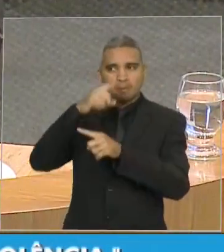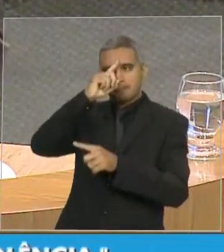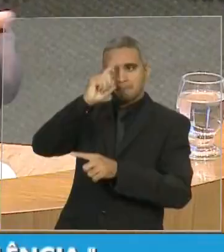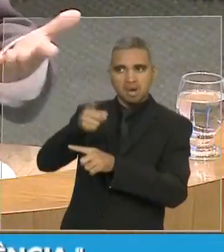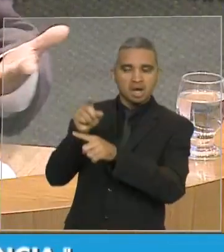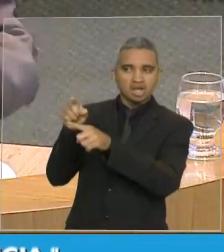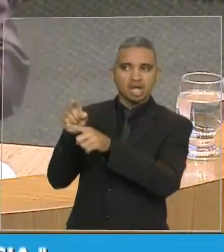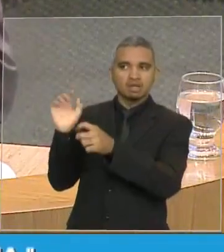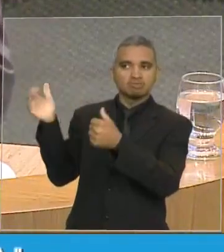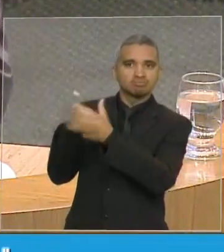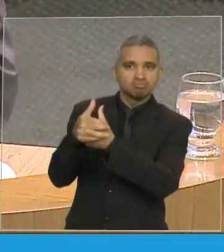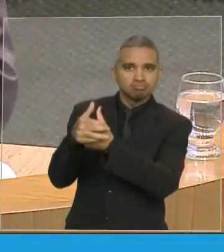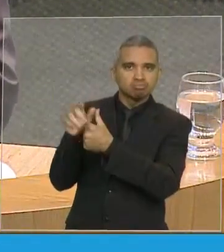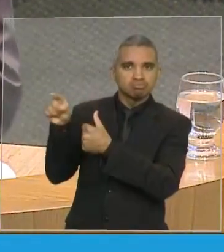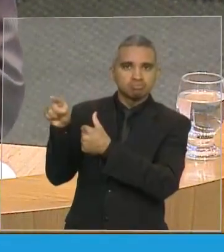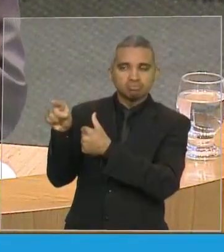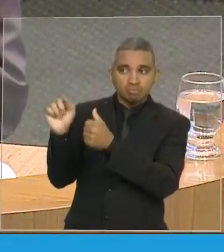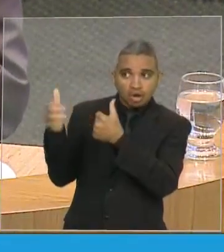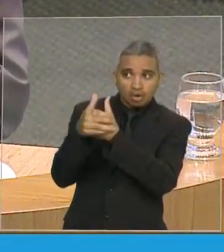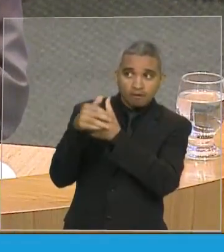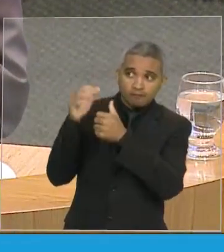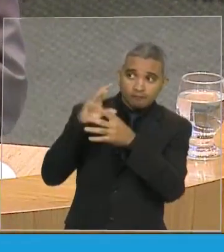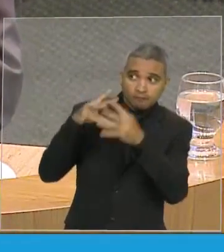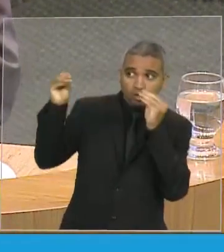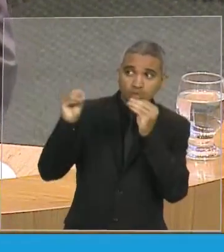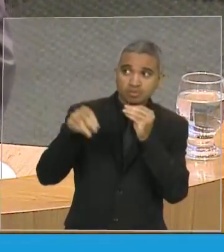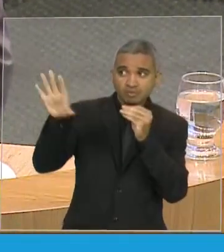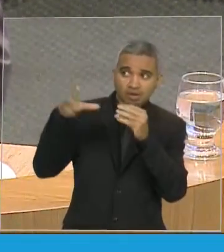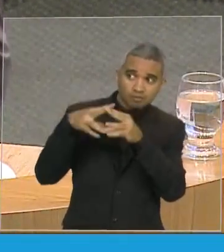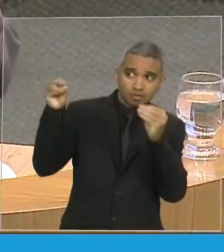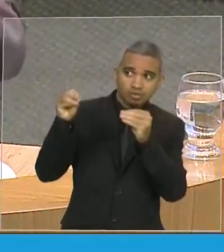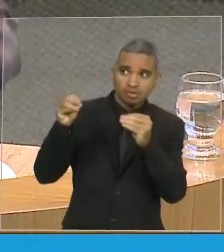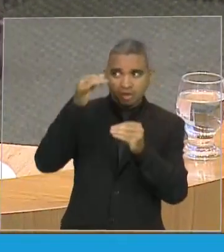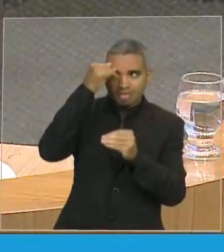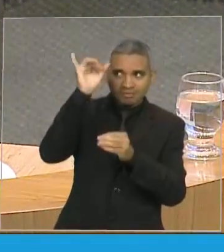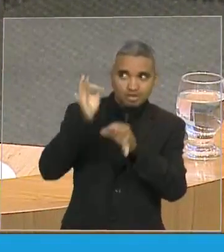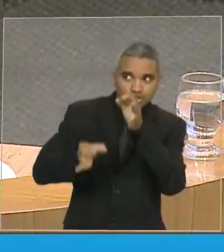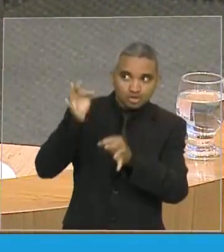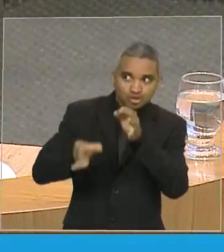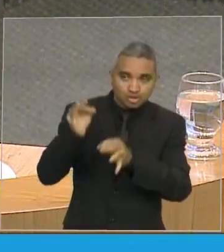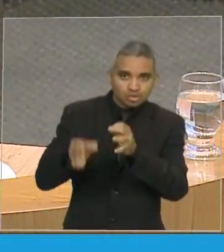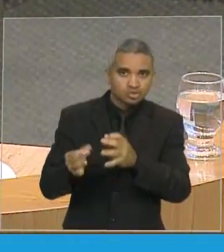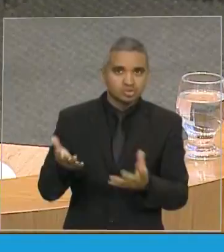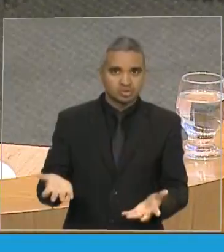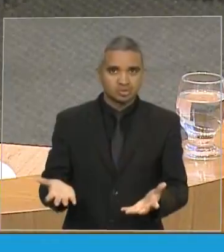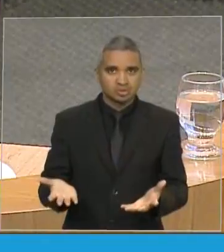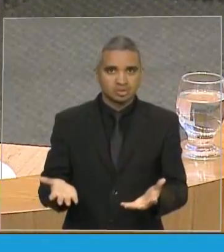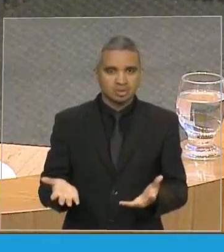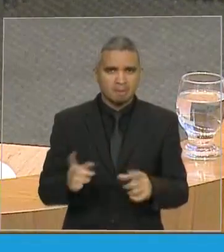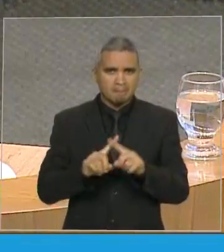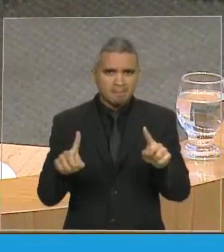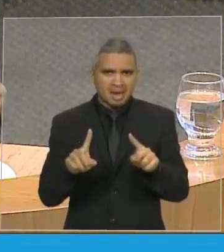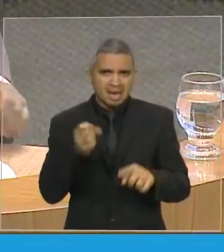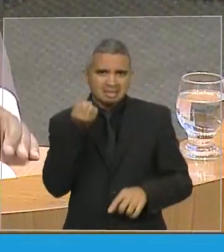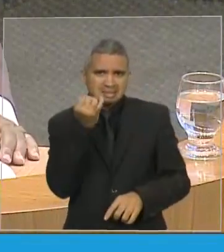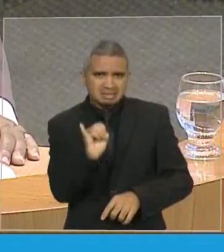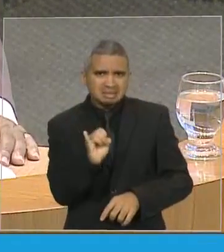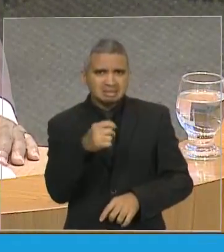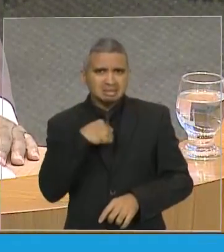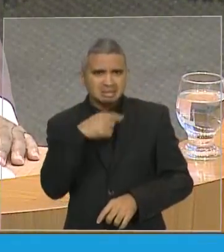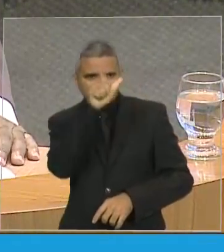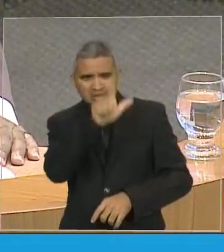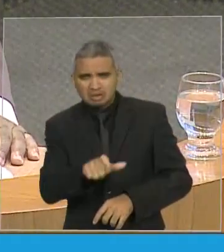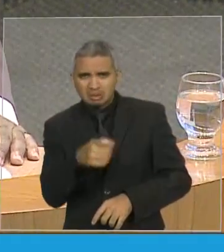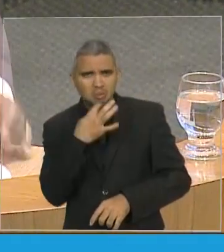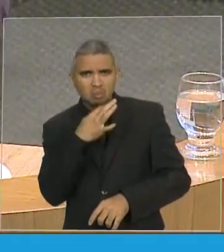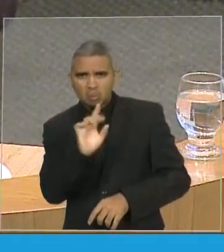esconder, para que ele não entre na perspectiva da justiça. Mas se é o meu algoz, se é aquele que eu não reconheço